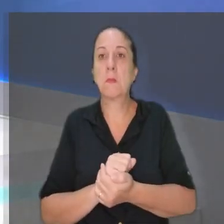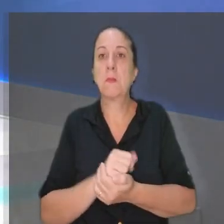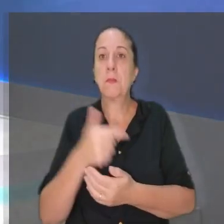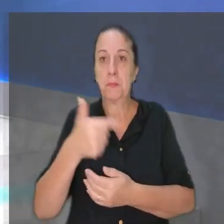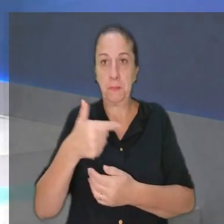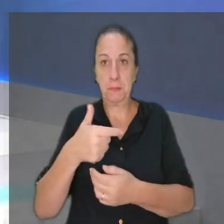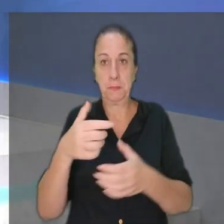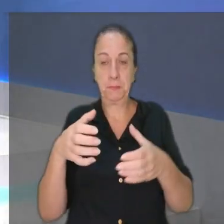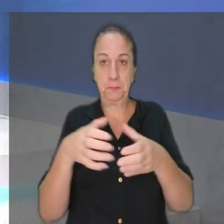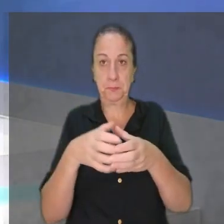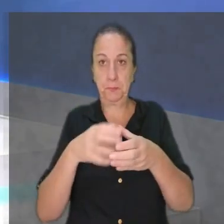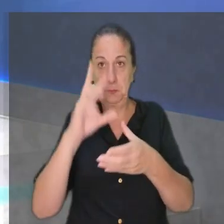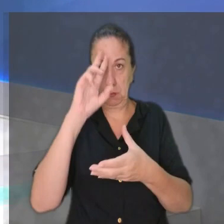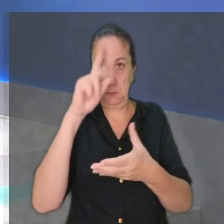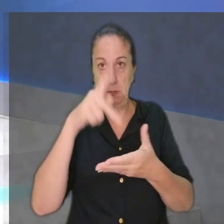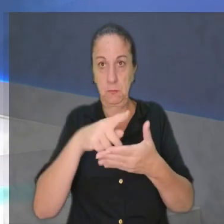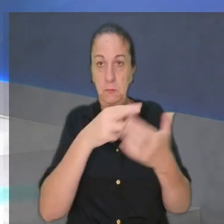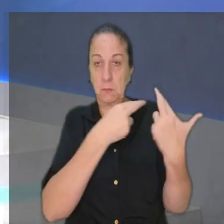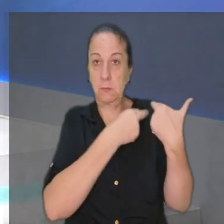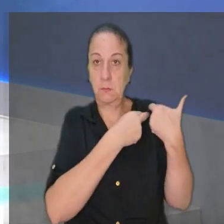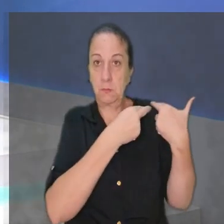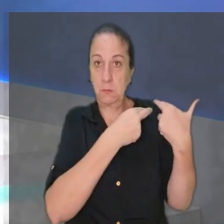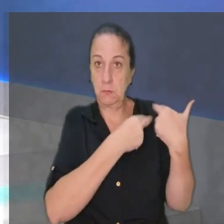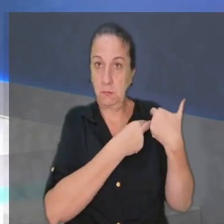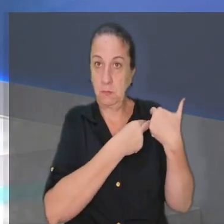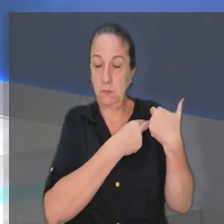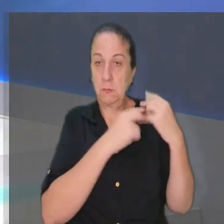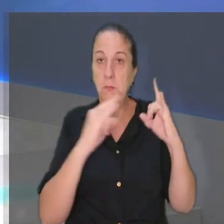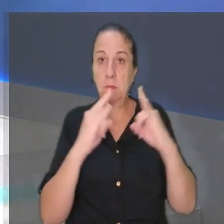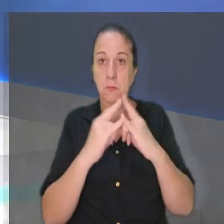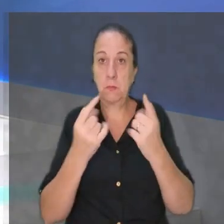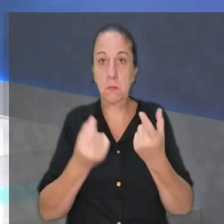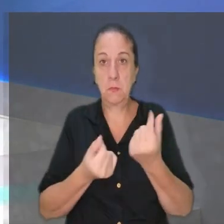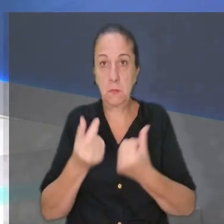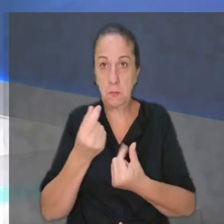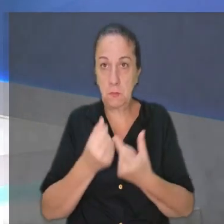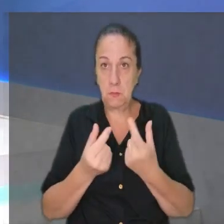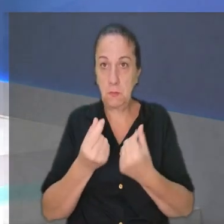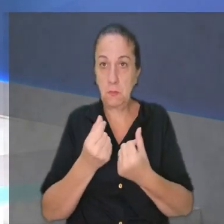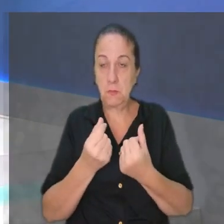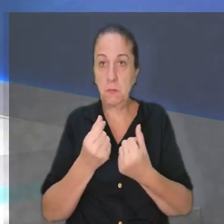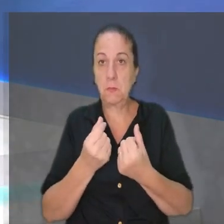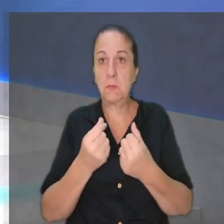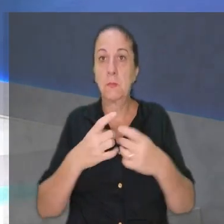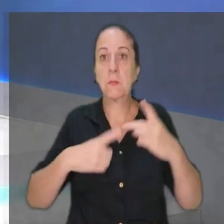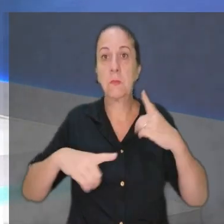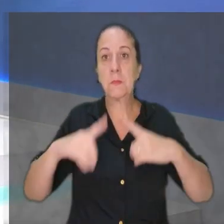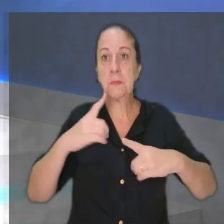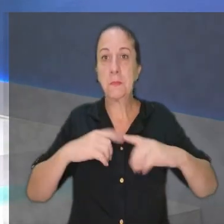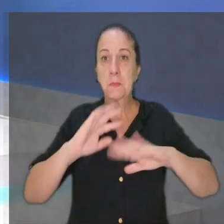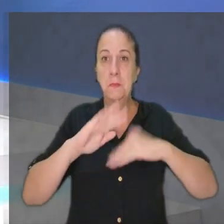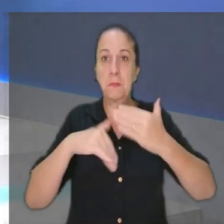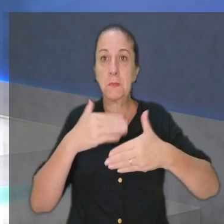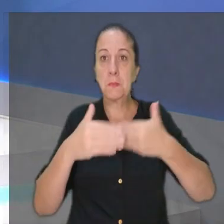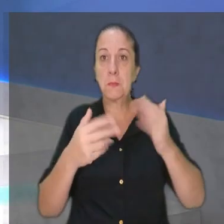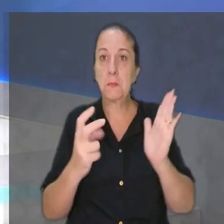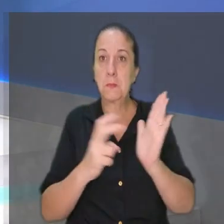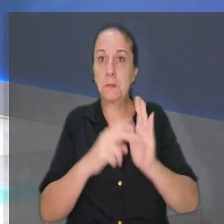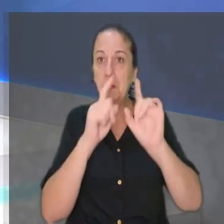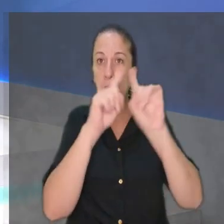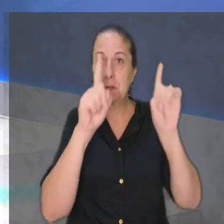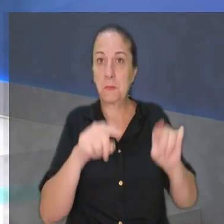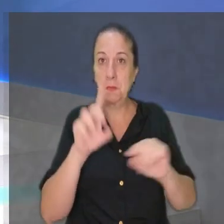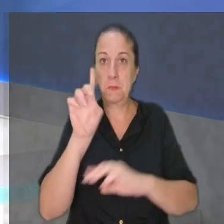E na segunda turma foi reconhecida a responsabilidade de uma instituição financeira por um quadro de depressão desenvolvido por um bancário